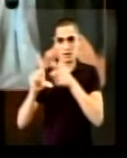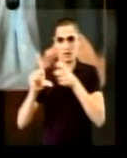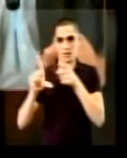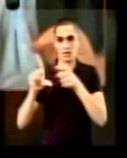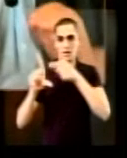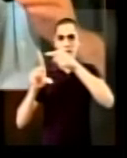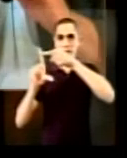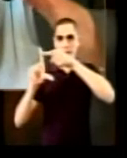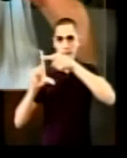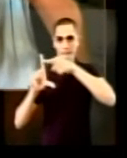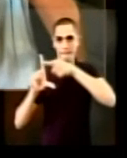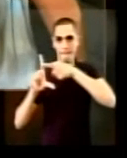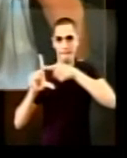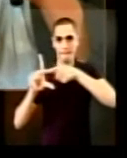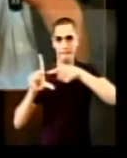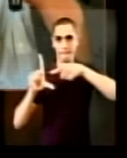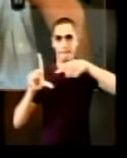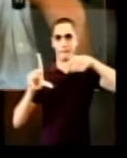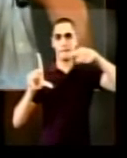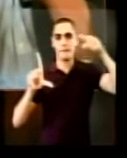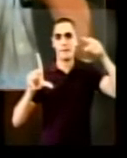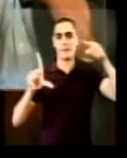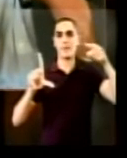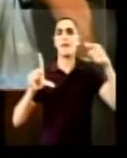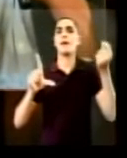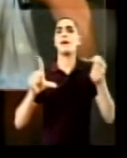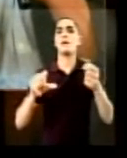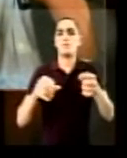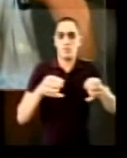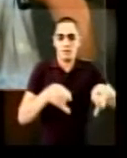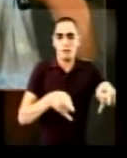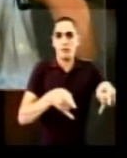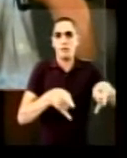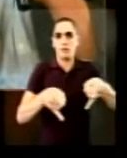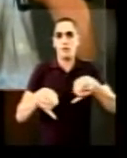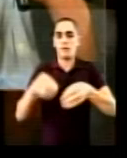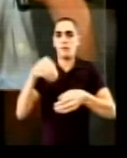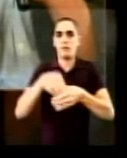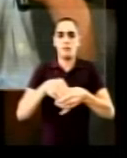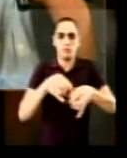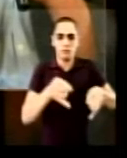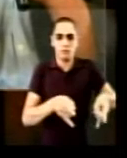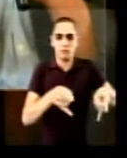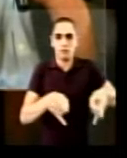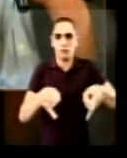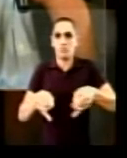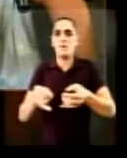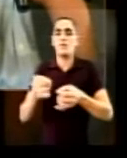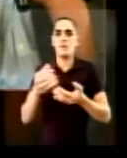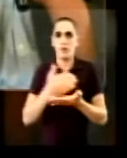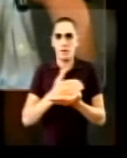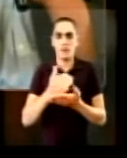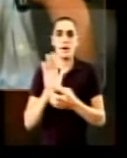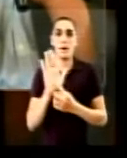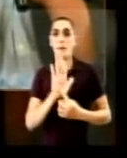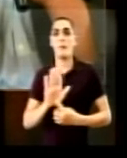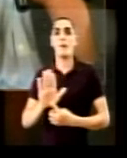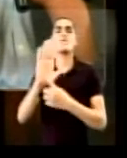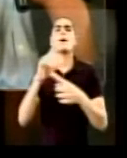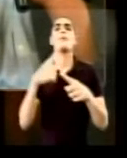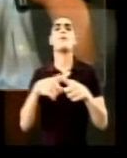vamos fazer isso daqui para frente? Porque, para a população entender que